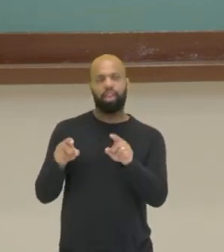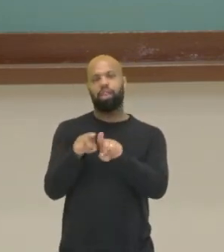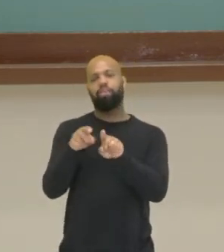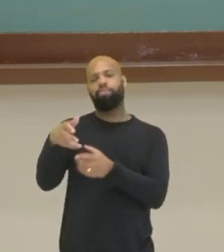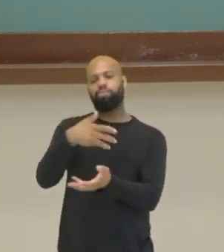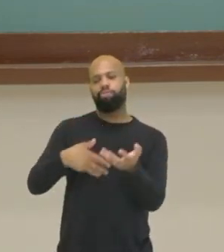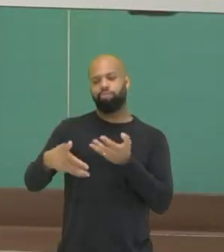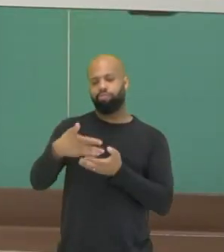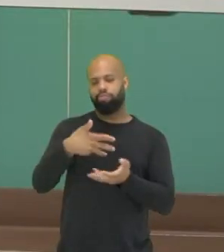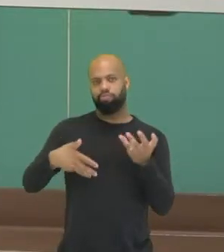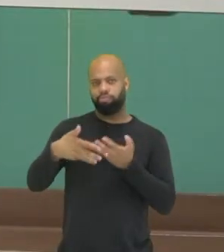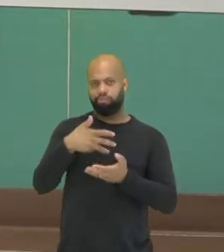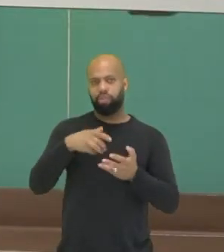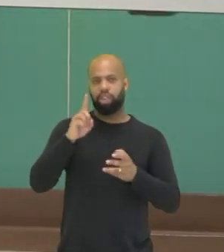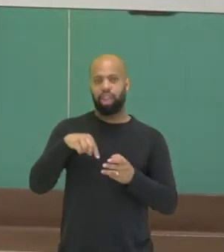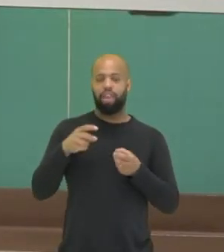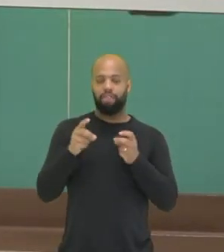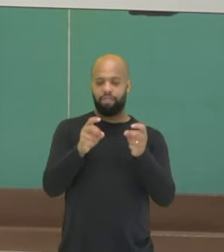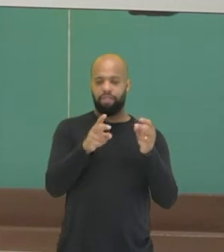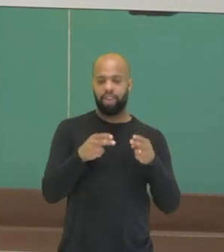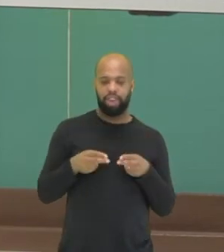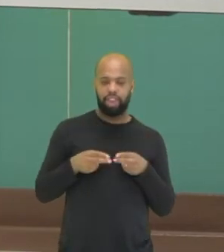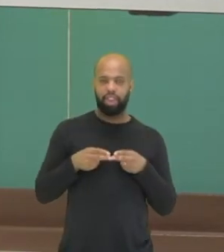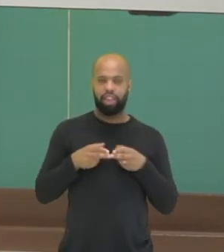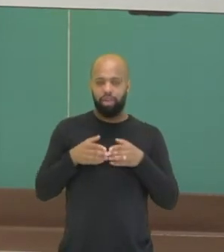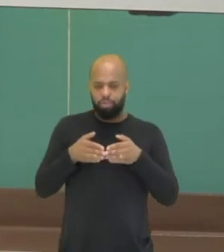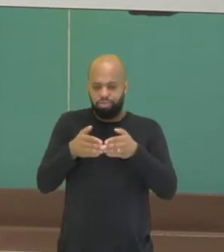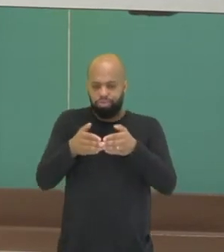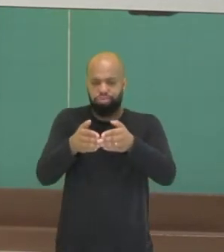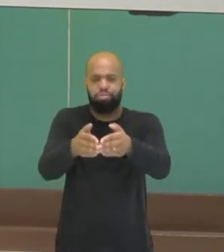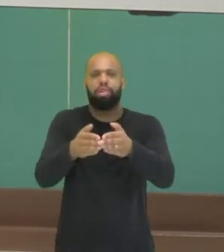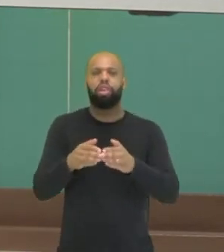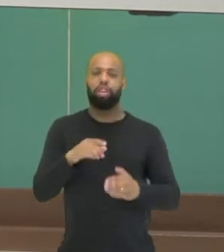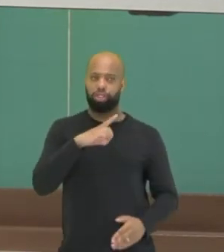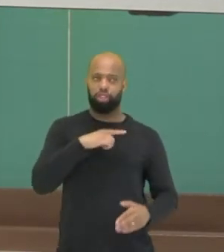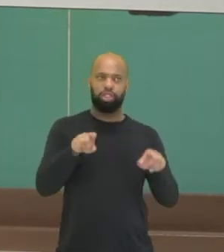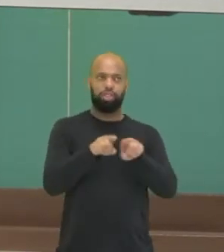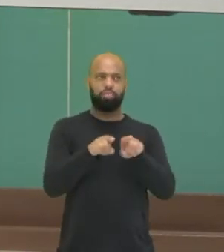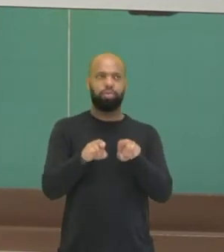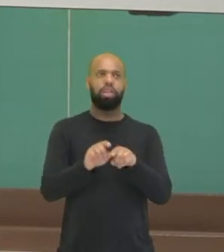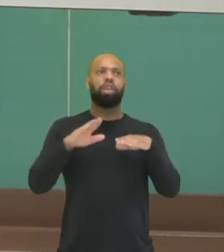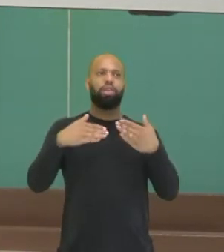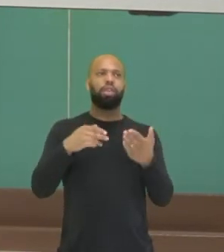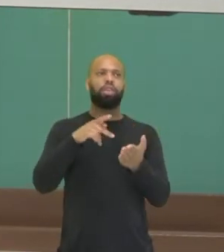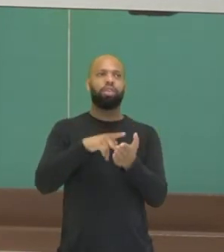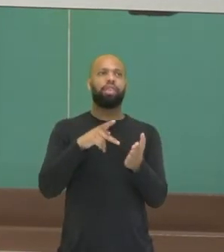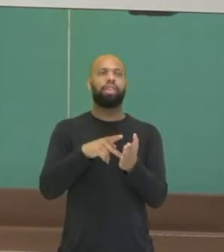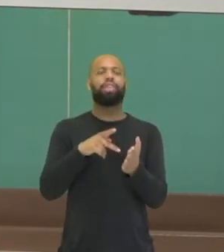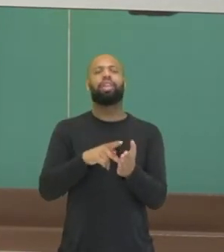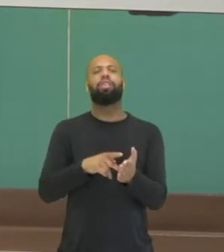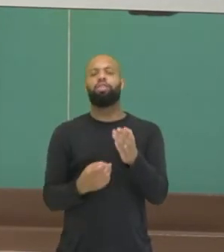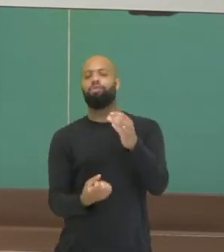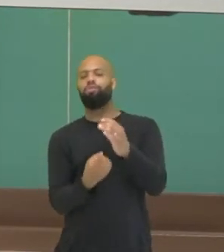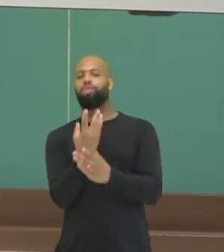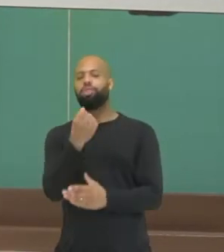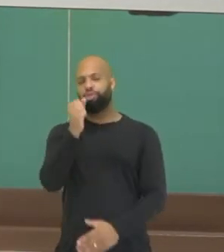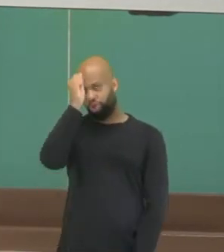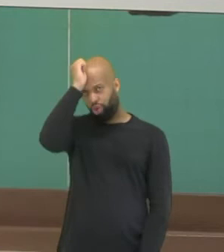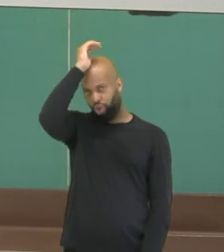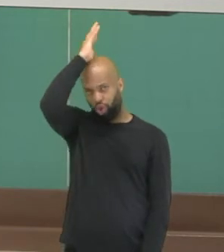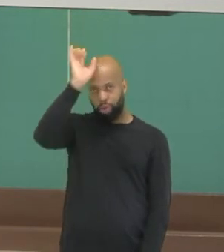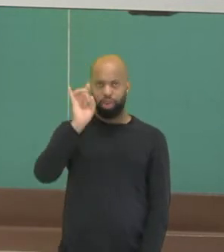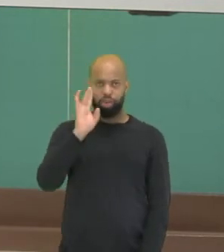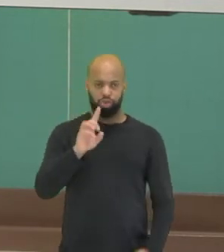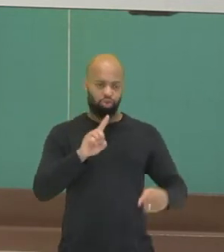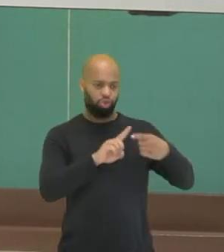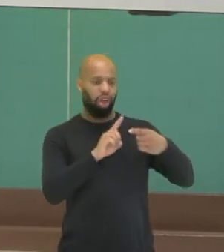talassocracia, o comércio marítimo no mar Mediterrâneo. Então, na verdade, não é a fundação de Roma apenas